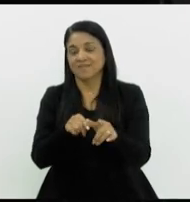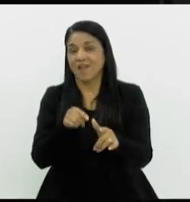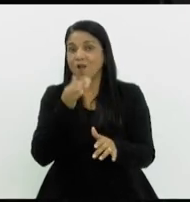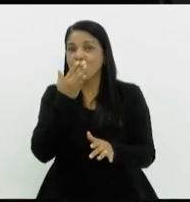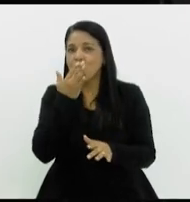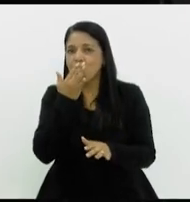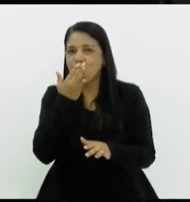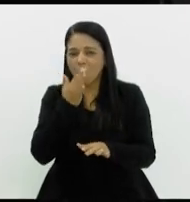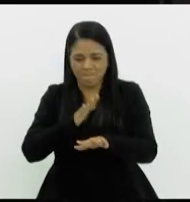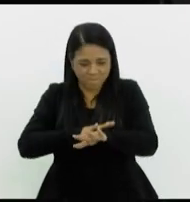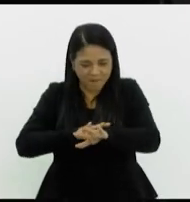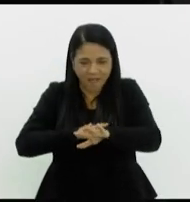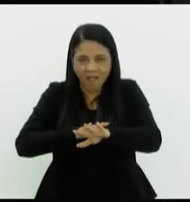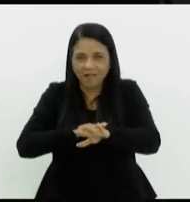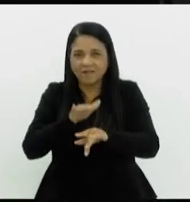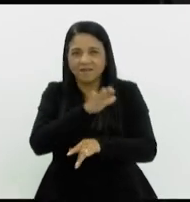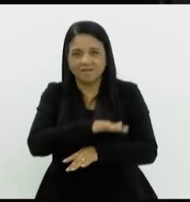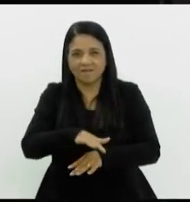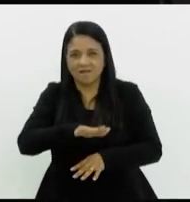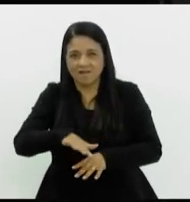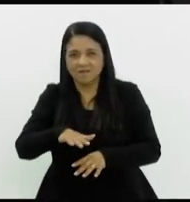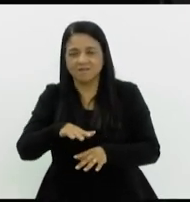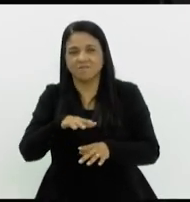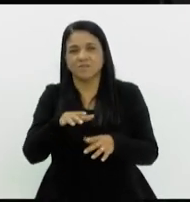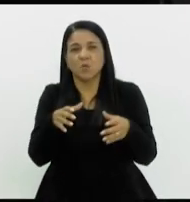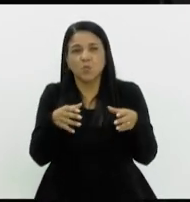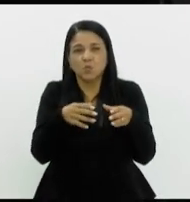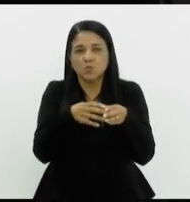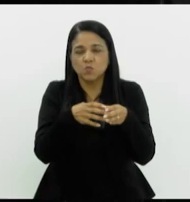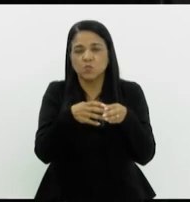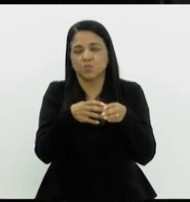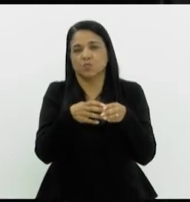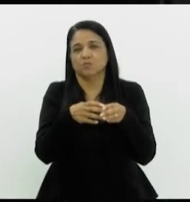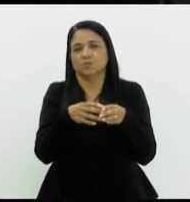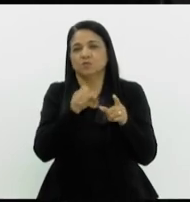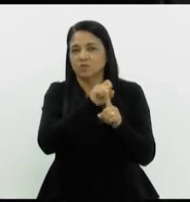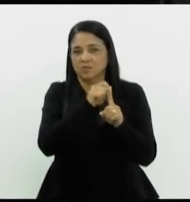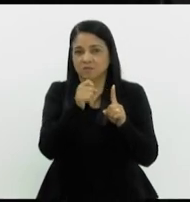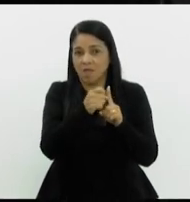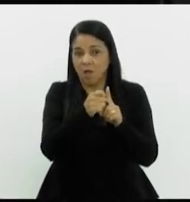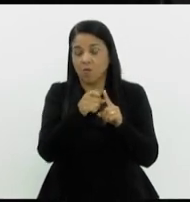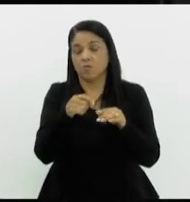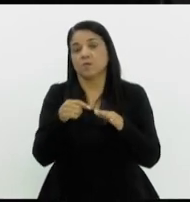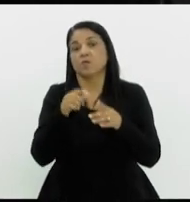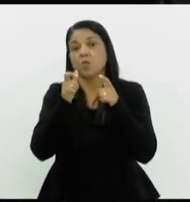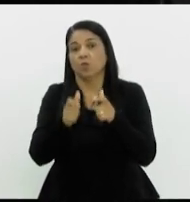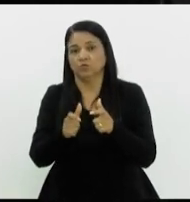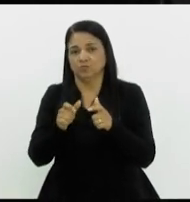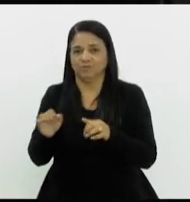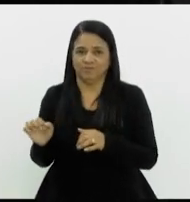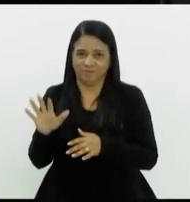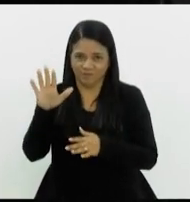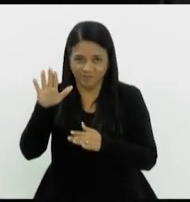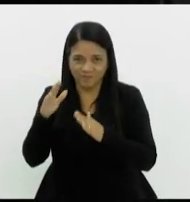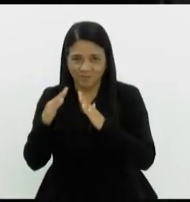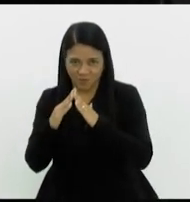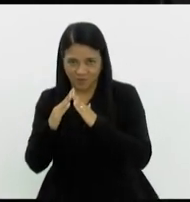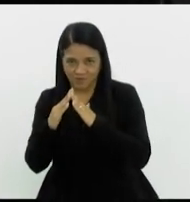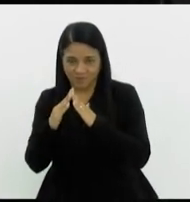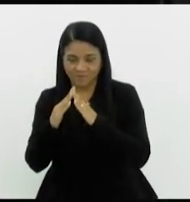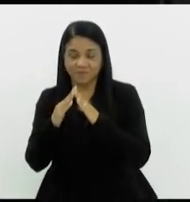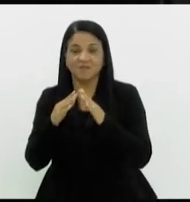criança, a classe social dessa criança e também o endereço dessa criança. Ou seja, se a criança preta,